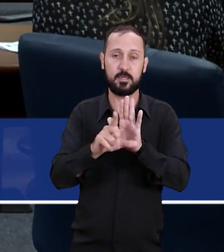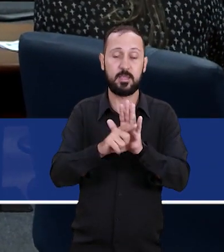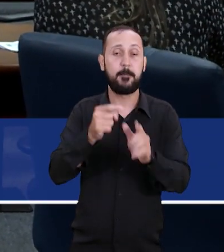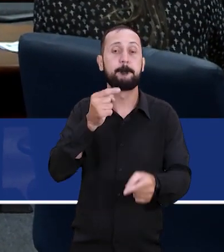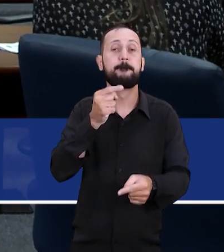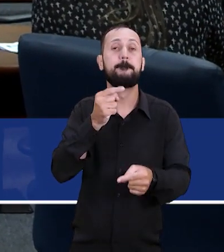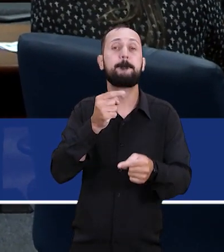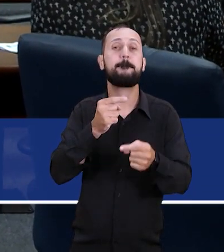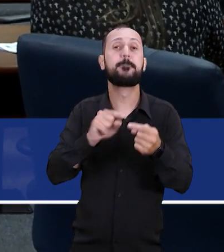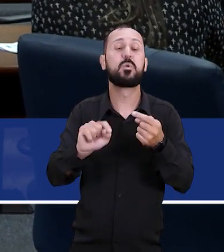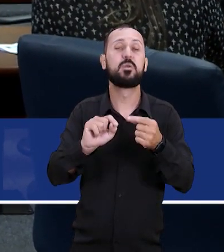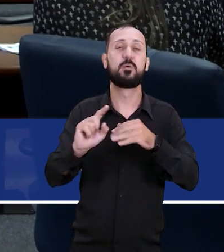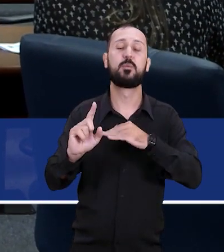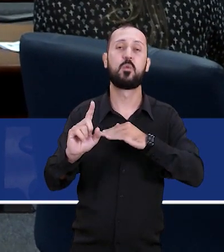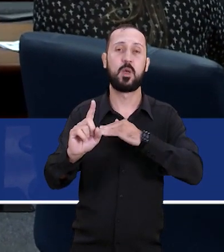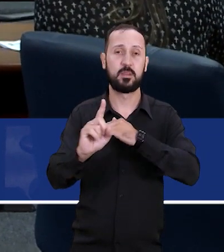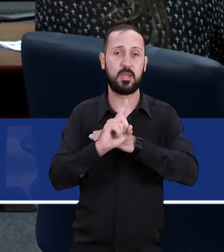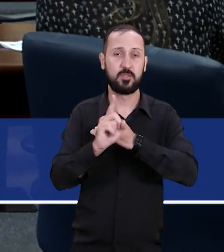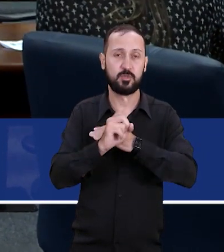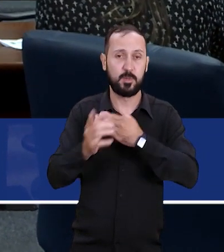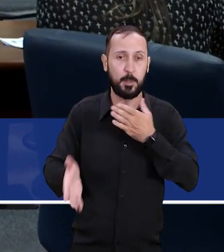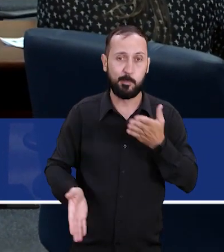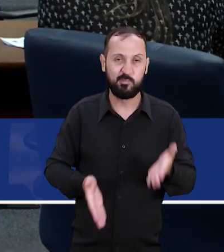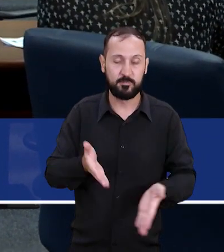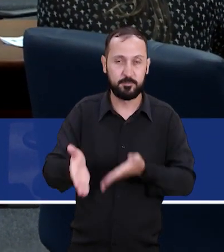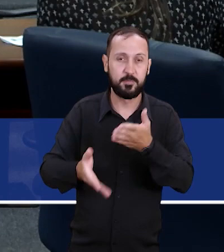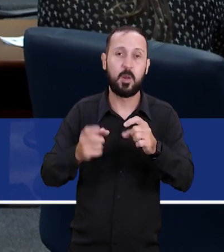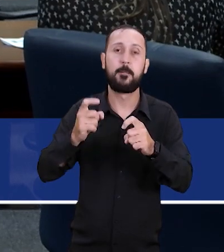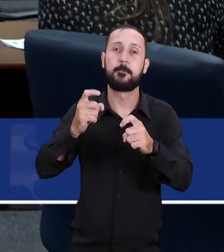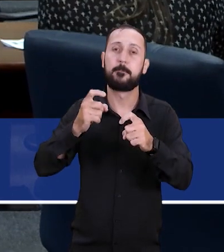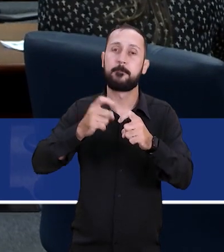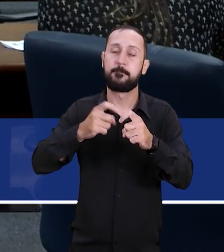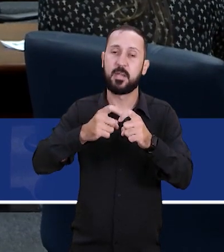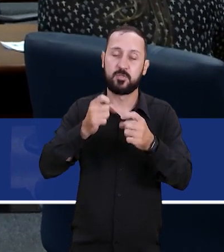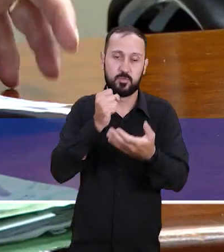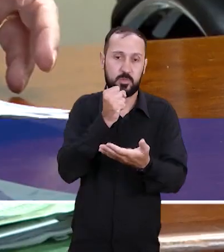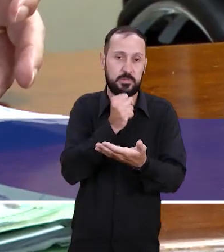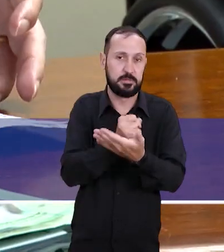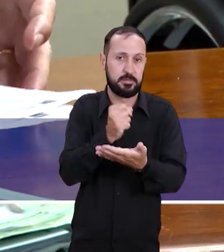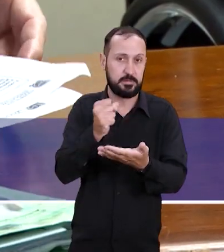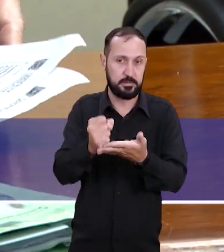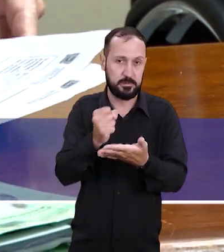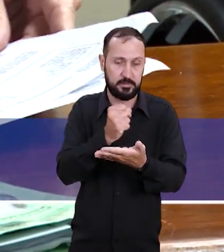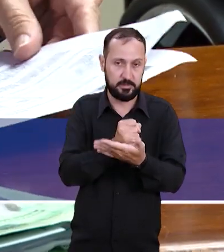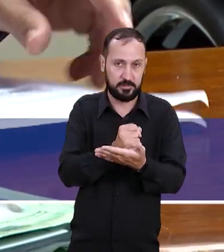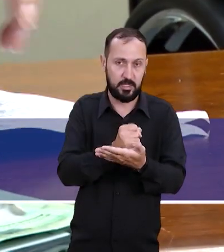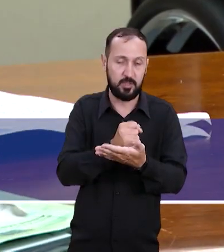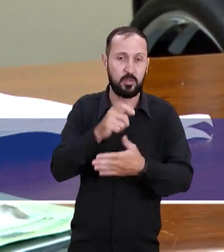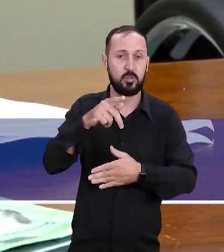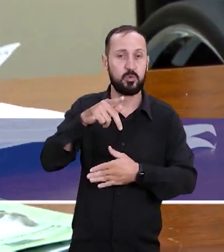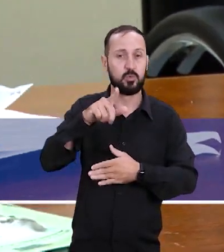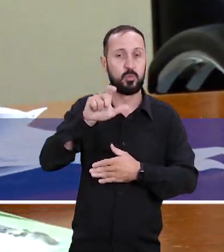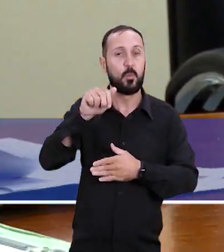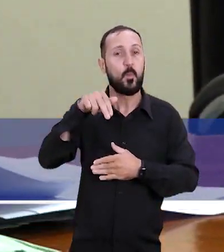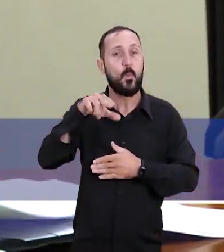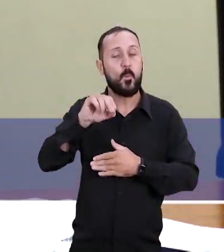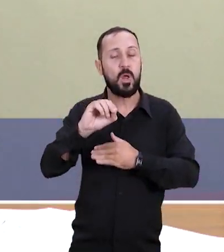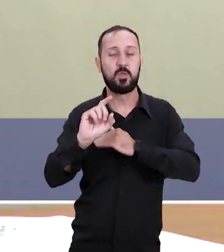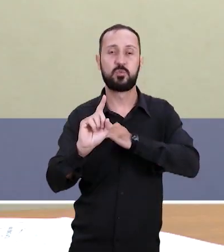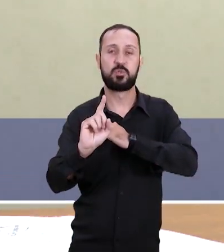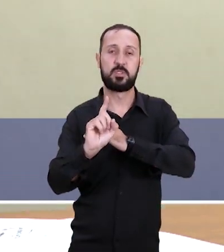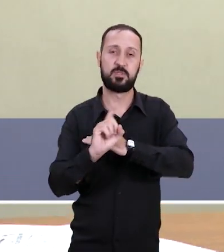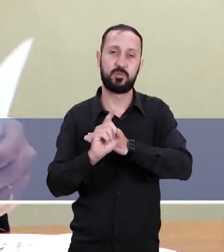lei que proíbe a limitação dos tratamentos prescritos pelos médicos cadastrados nos planos e